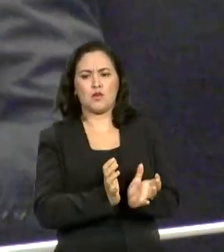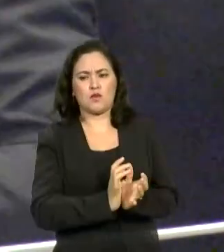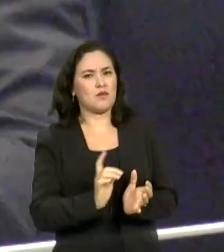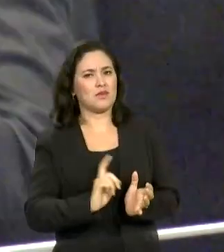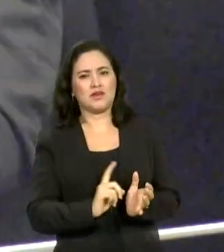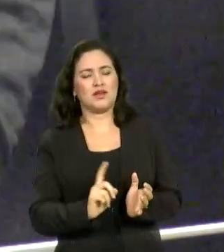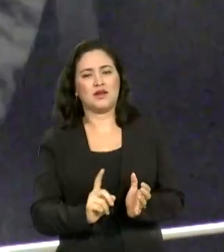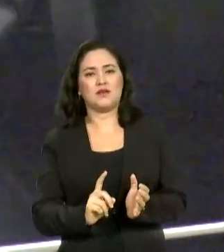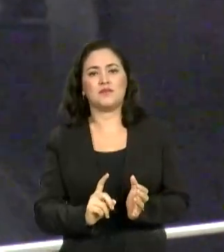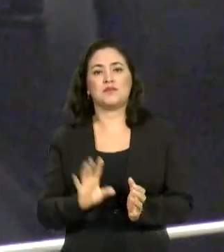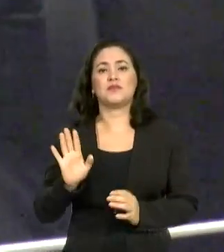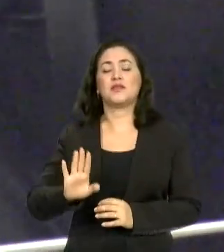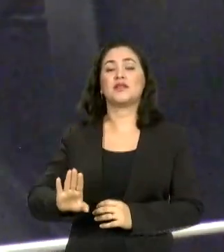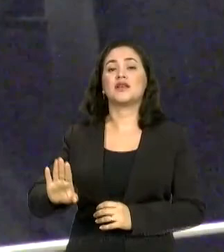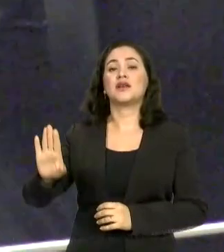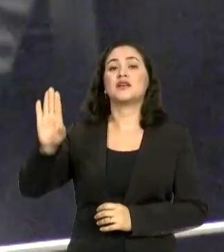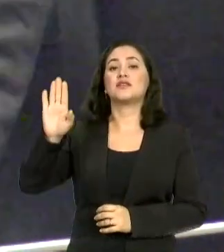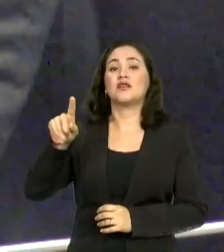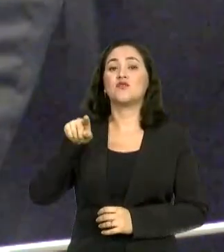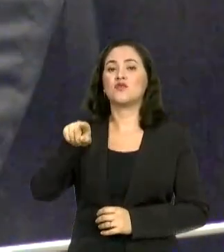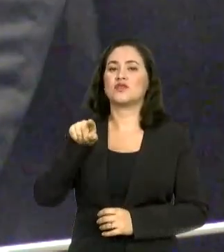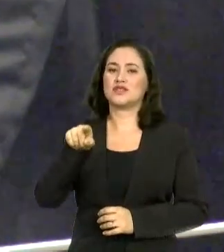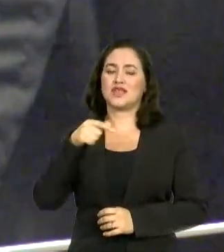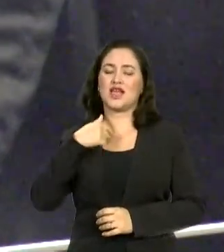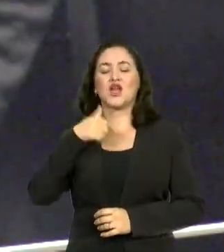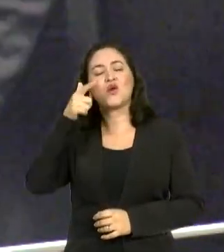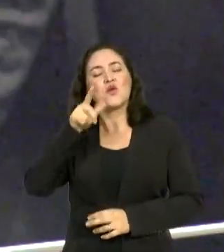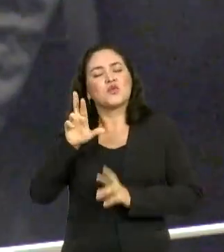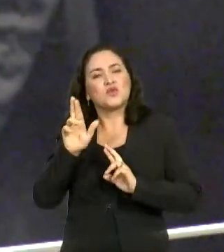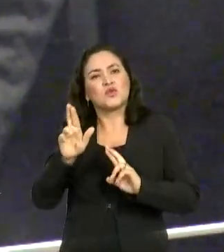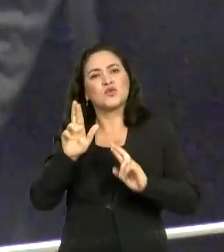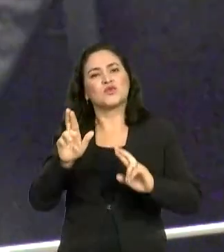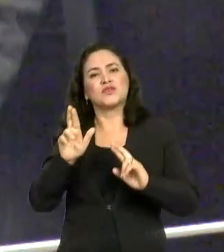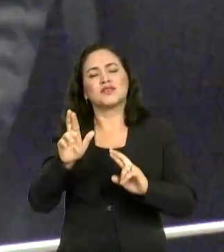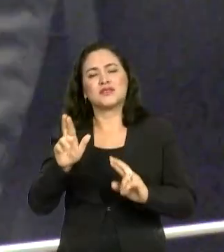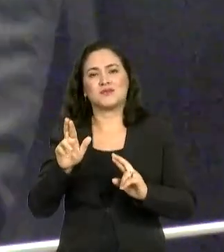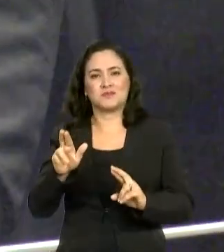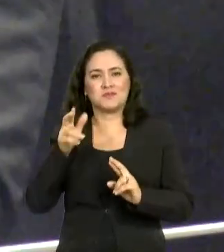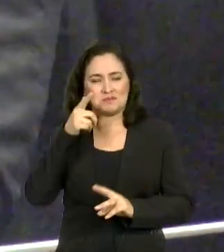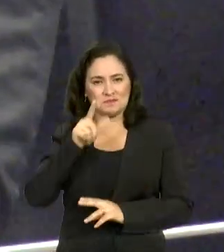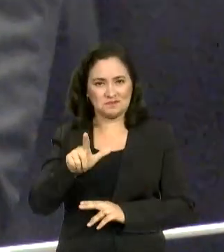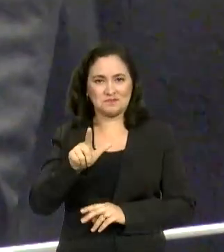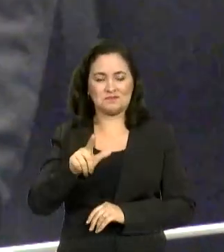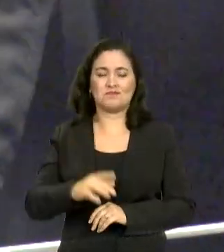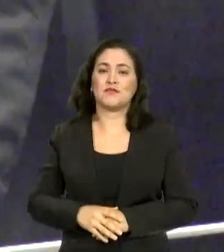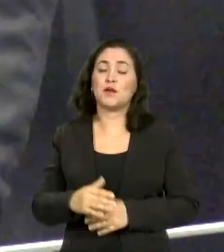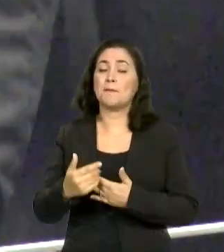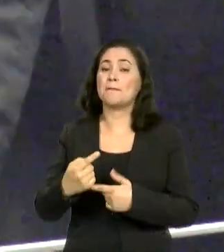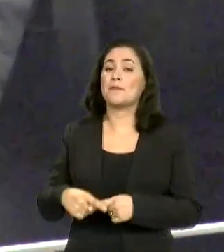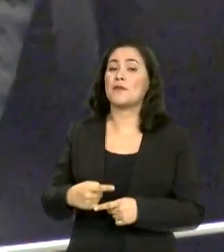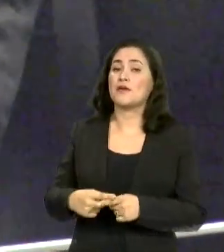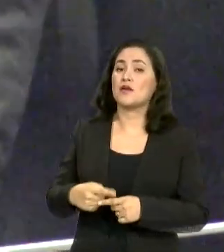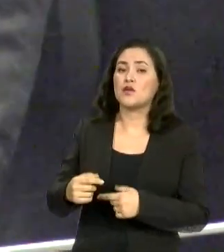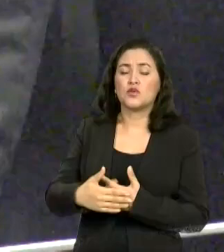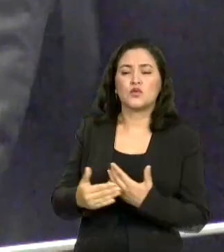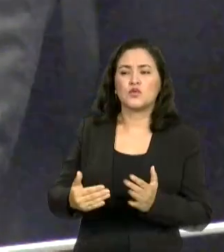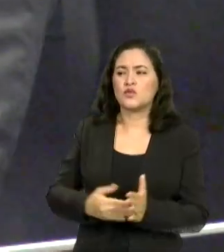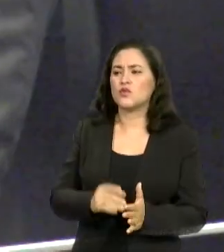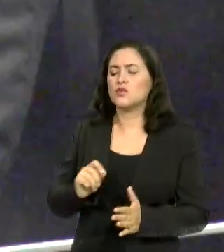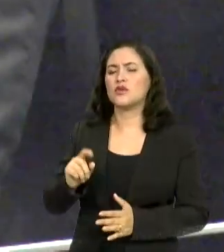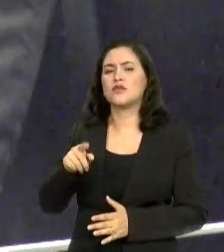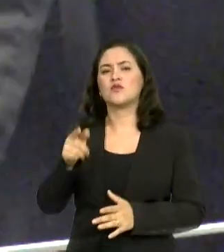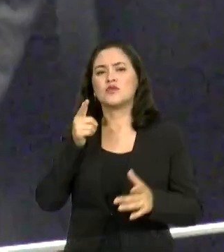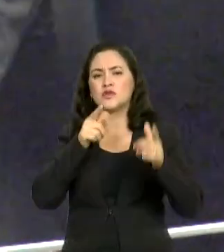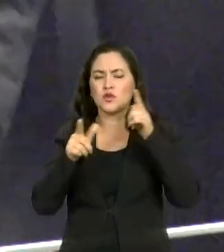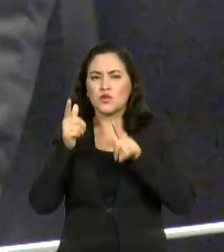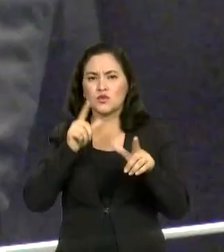você. Por tudo aquilo que você representava na Assembleia Legislativa, por tudo aquilo que você construiu de amizade, de cordialidade,